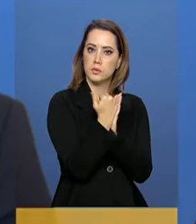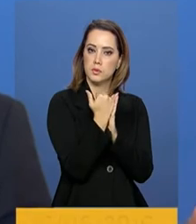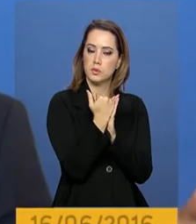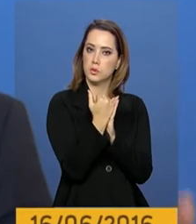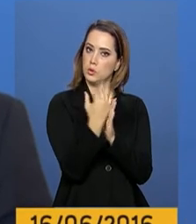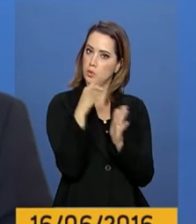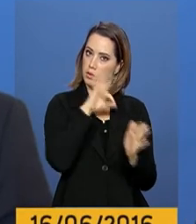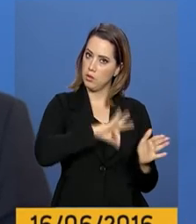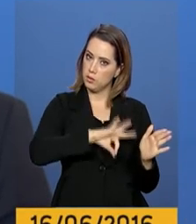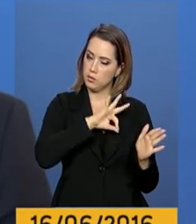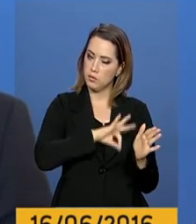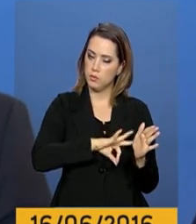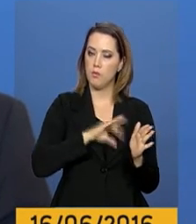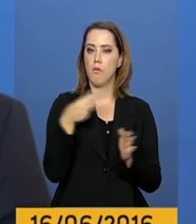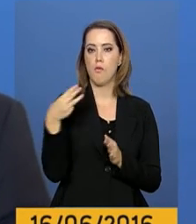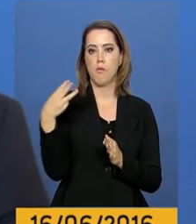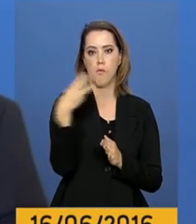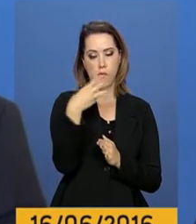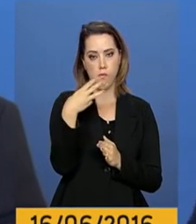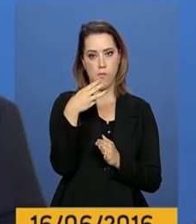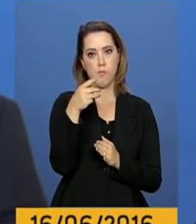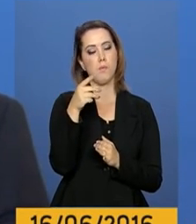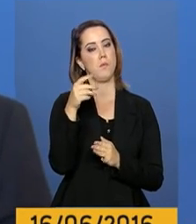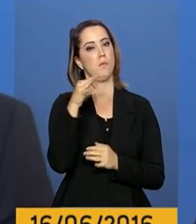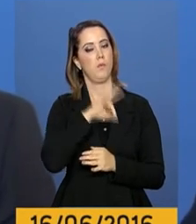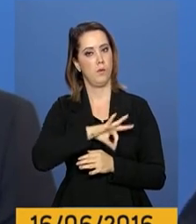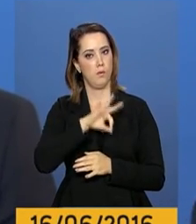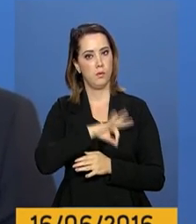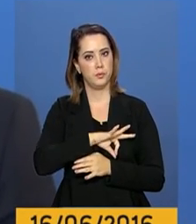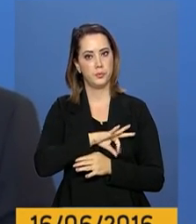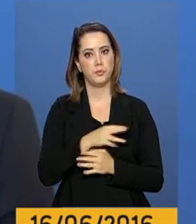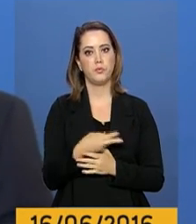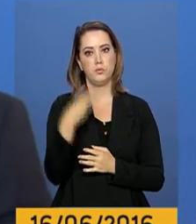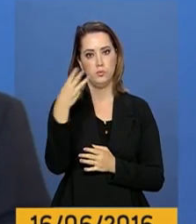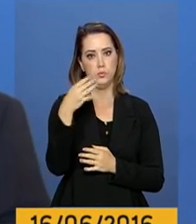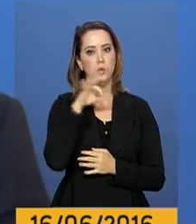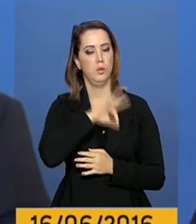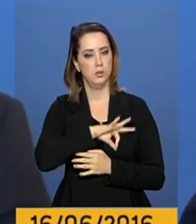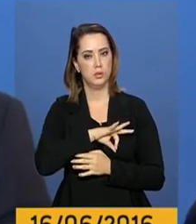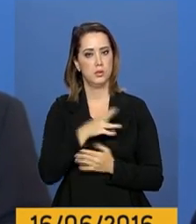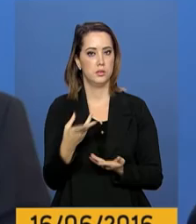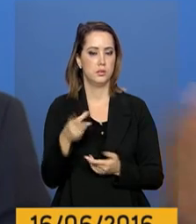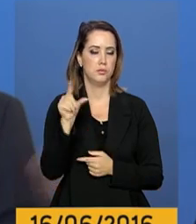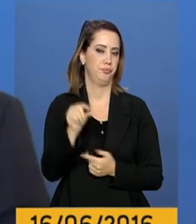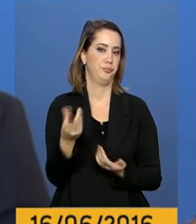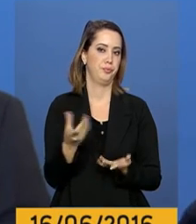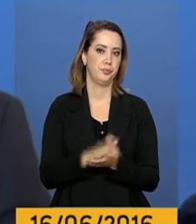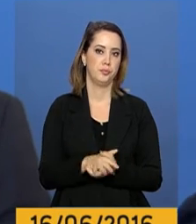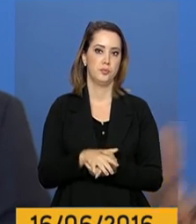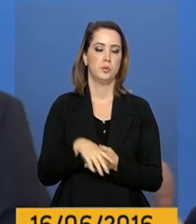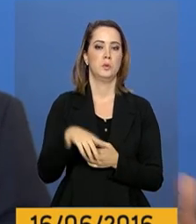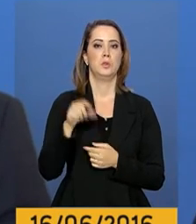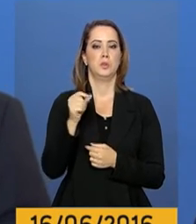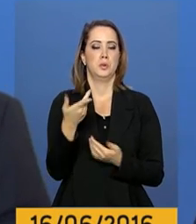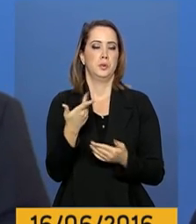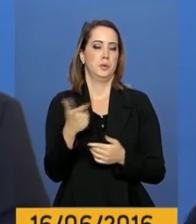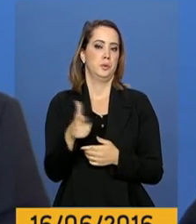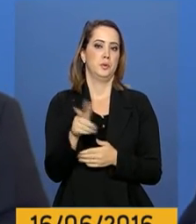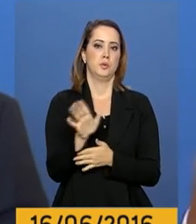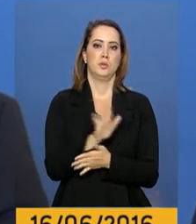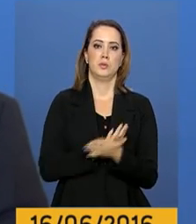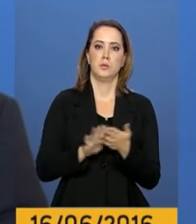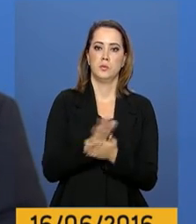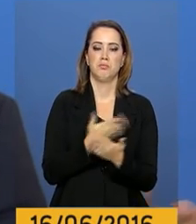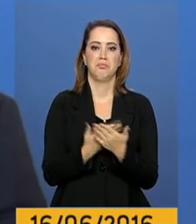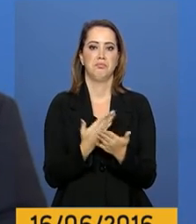renda mínima per capita exigida anteriormente de 2,5 para 3 salários mínimos. Não existe nenhum estudo,